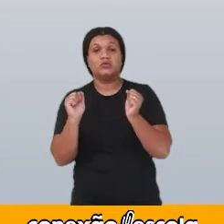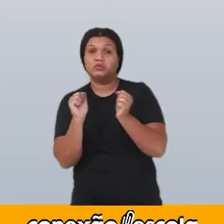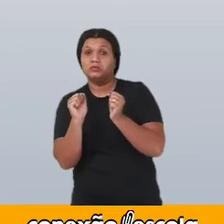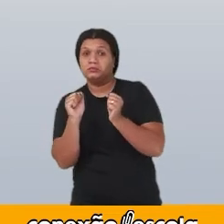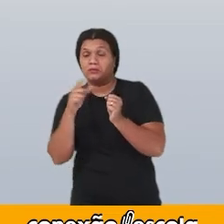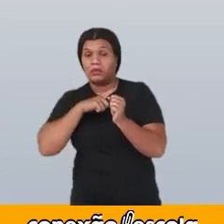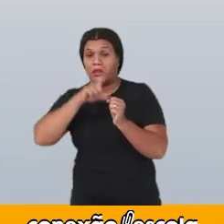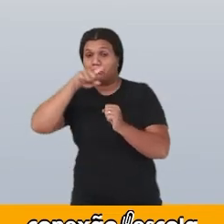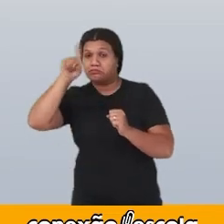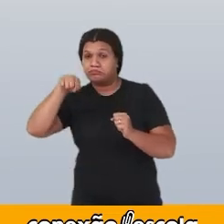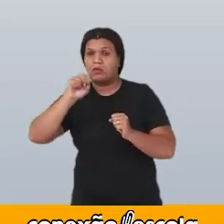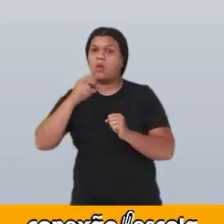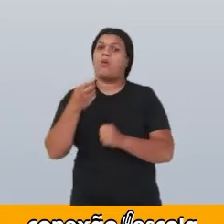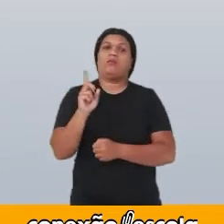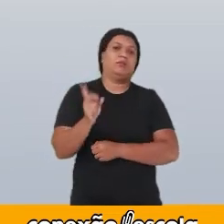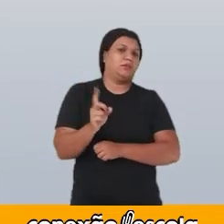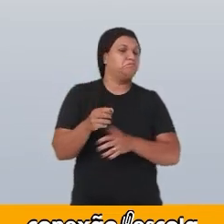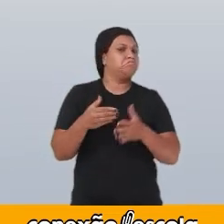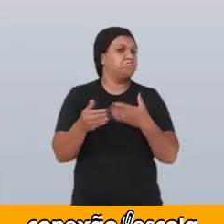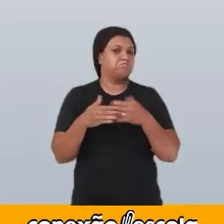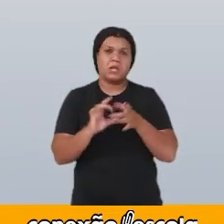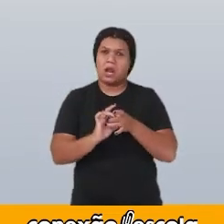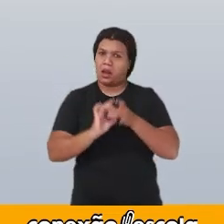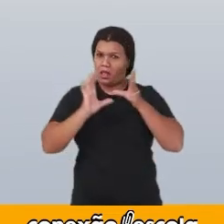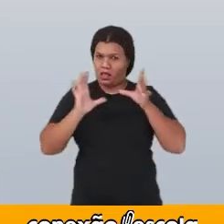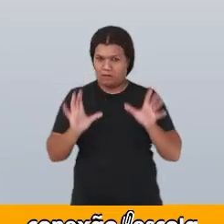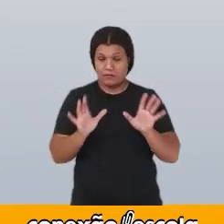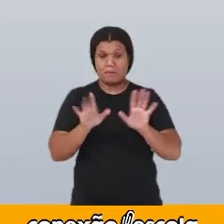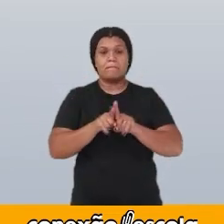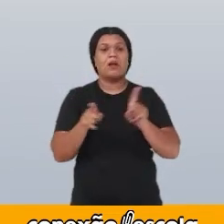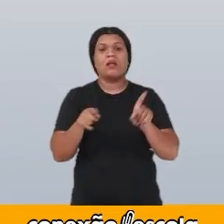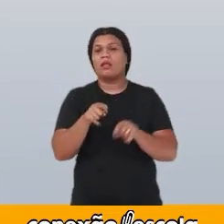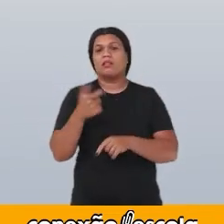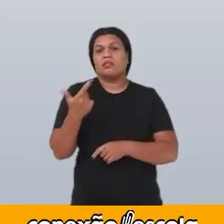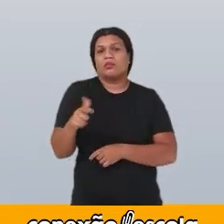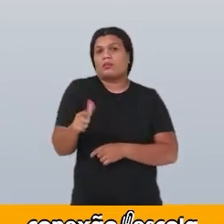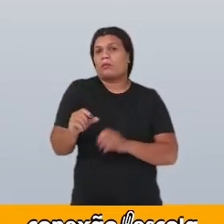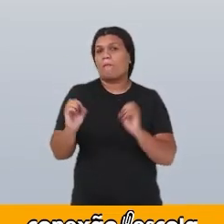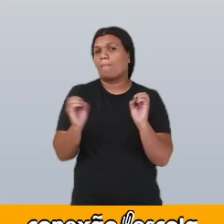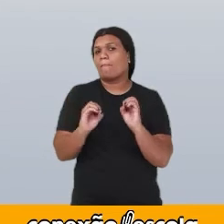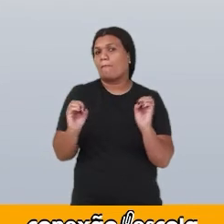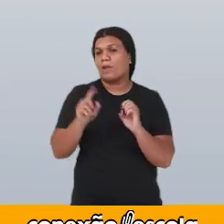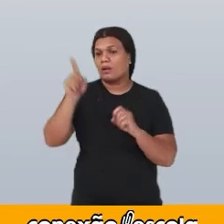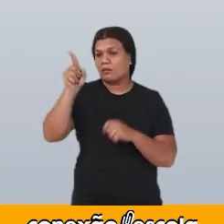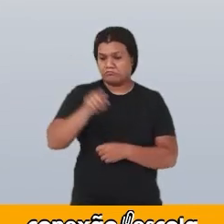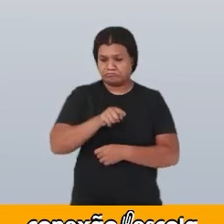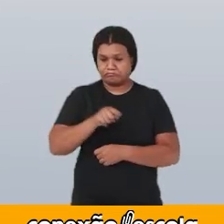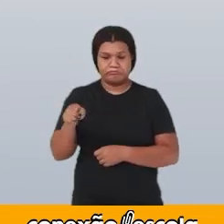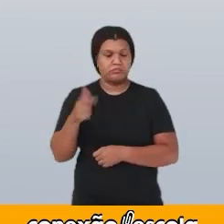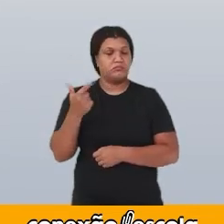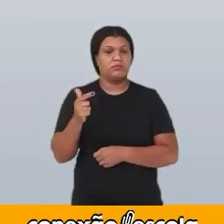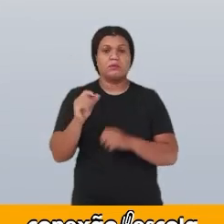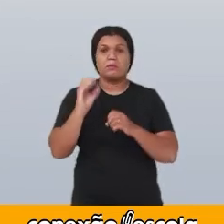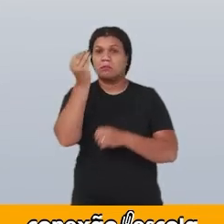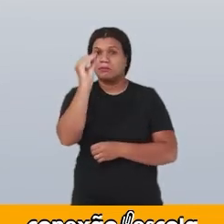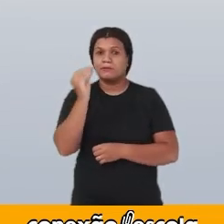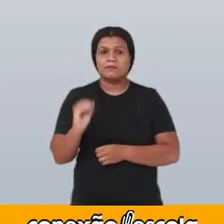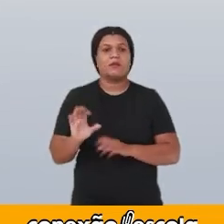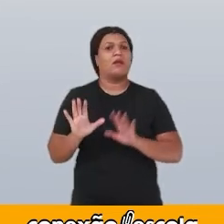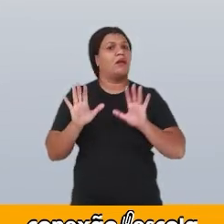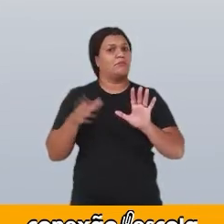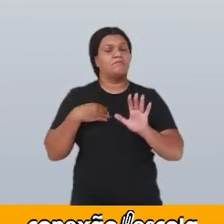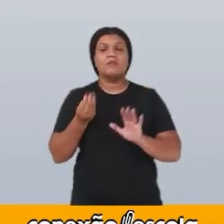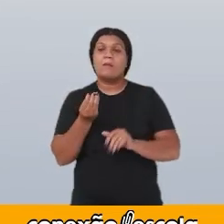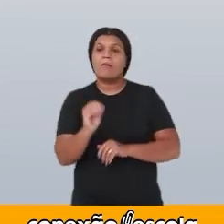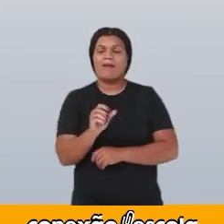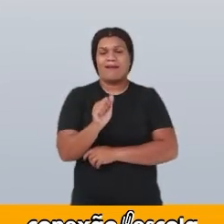acento circunflexo. Como eu não tenho nenhum ponto marcado nessas semirretas, eu vou usar simplesmente a letra